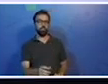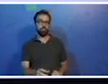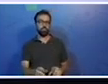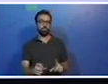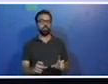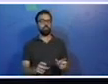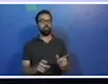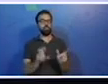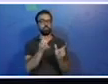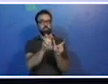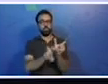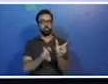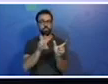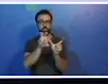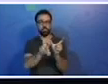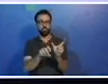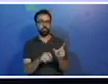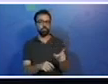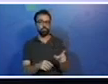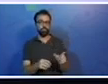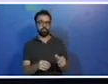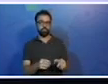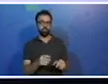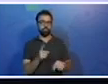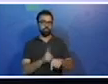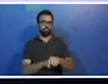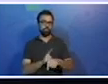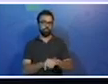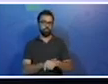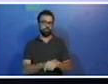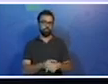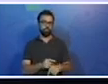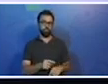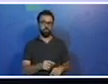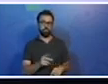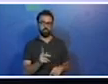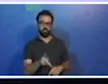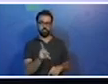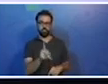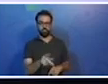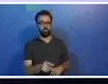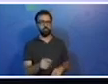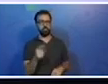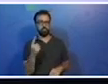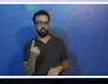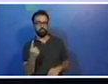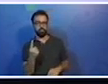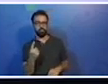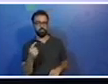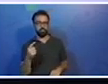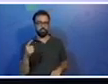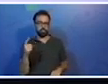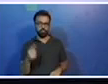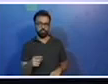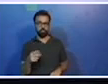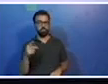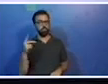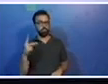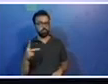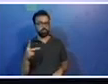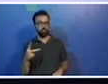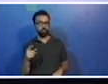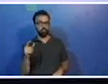de tempo utilizado no presente simples. Ok? Once, uma vez. Twice,